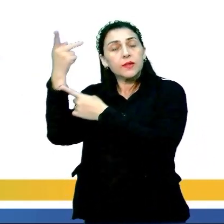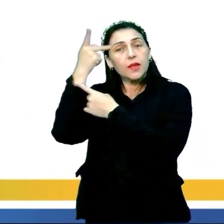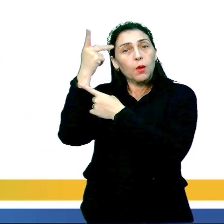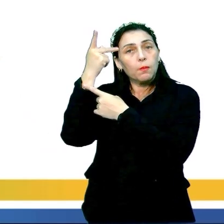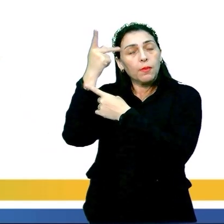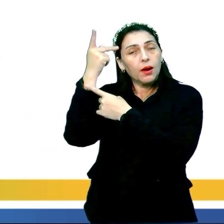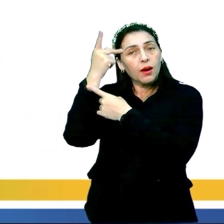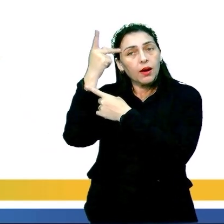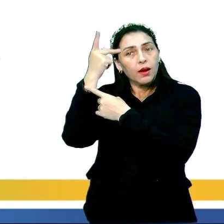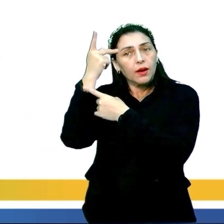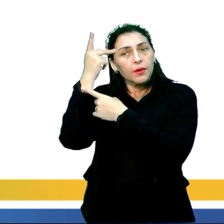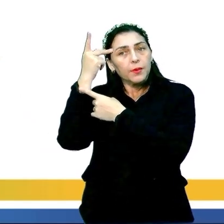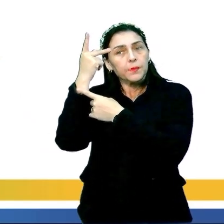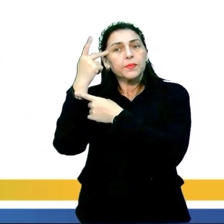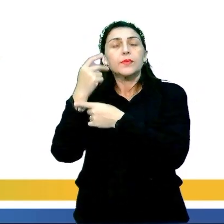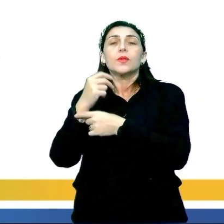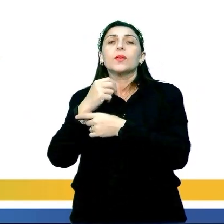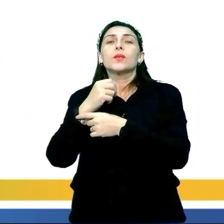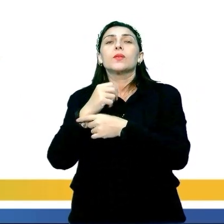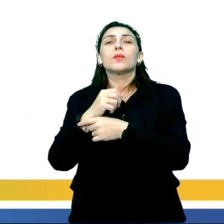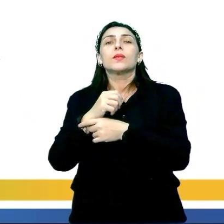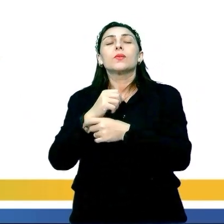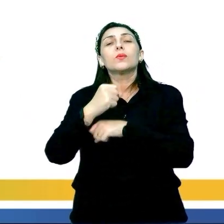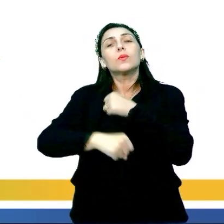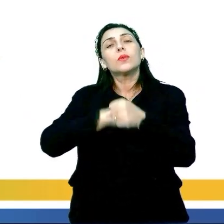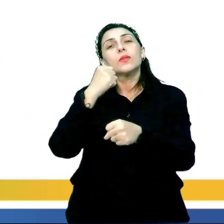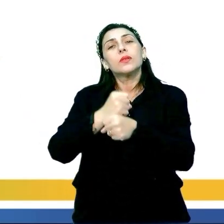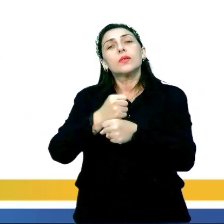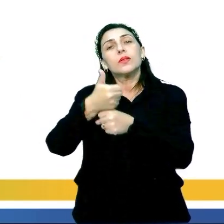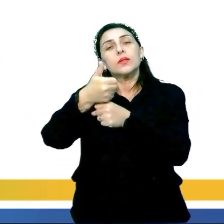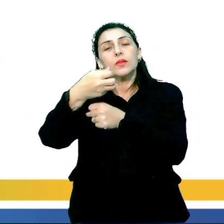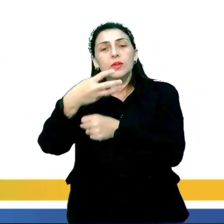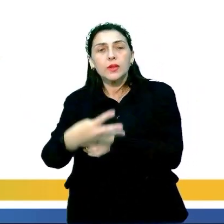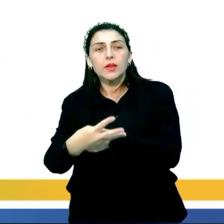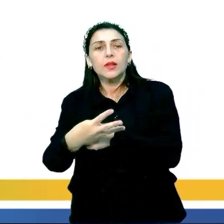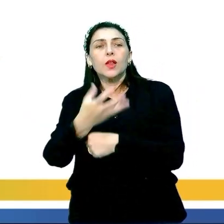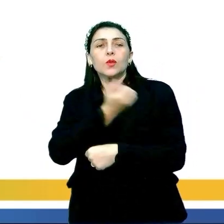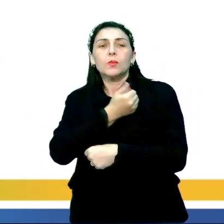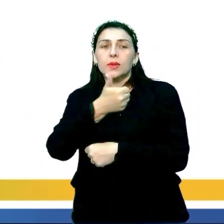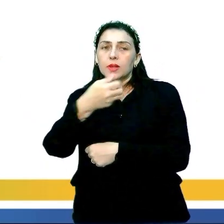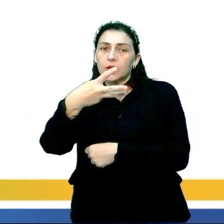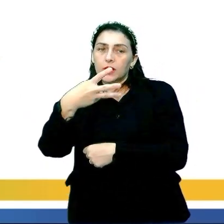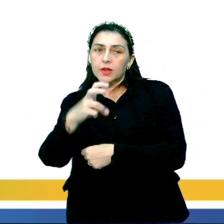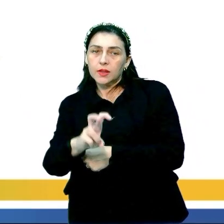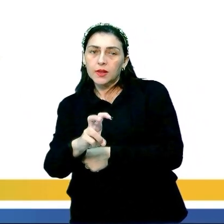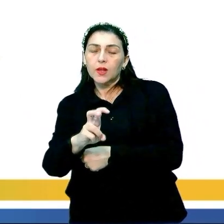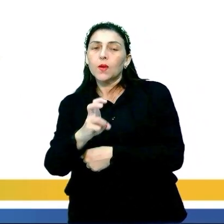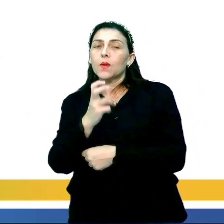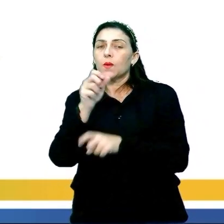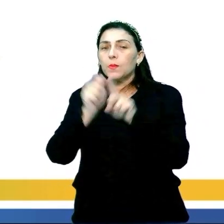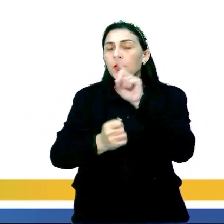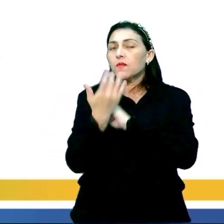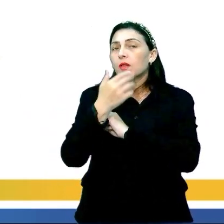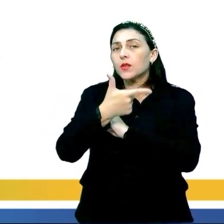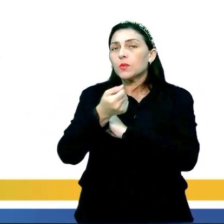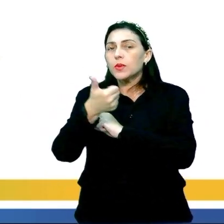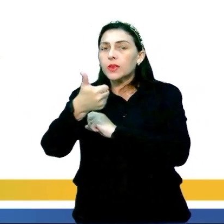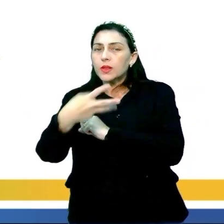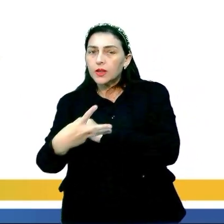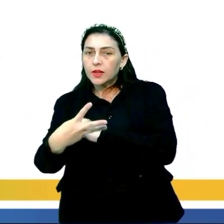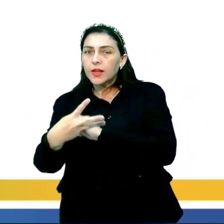SAI, de Guarulhos de São Paulo, no ano 13, número 135, fevereiro